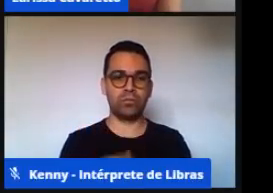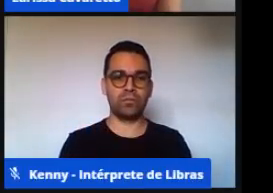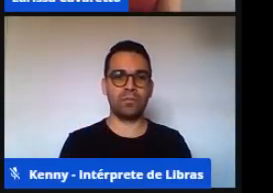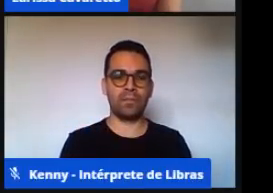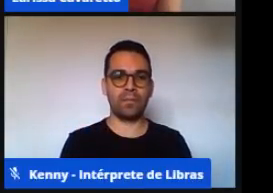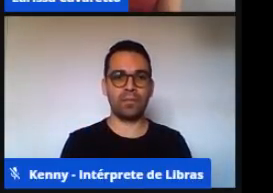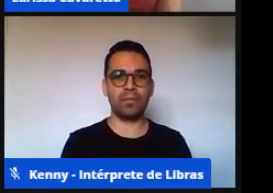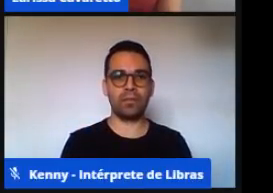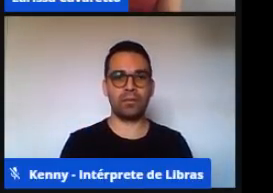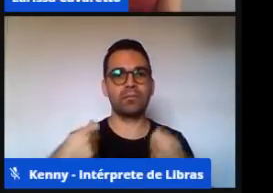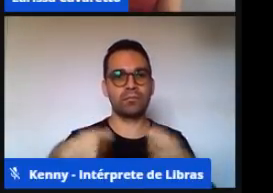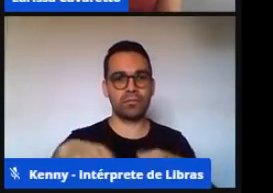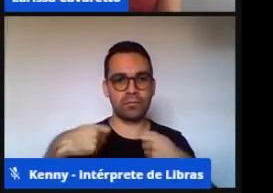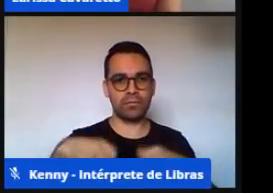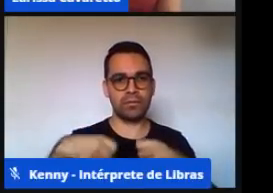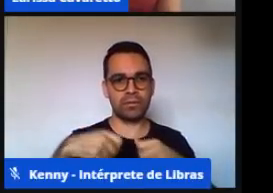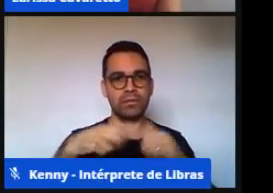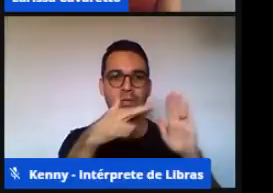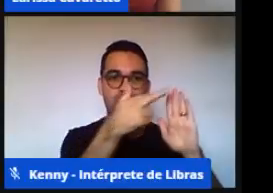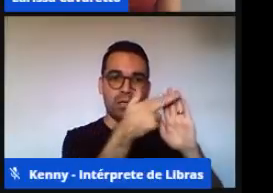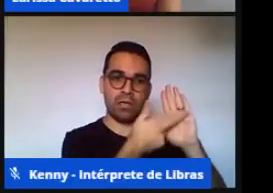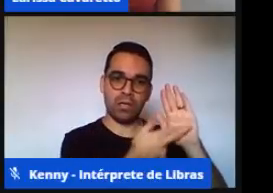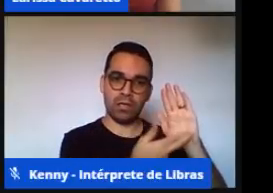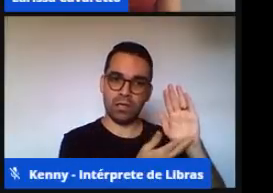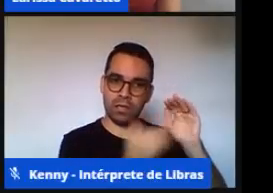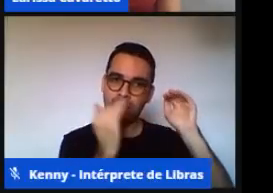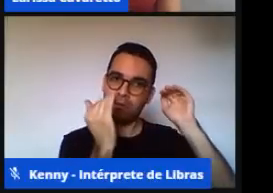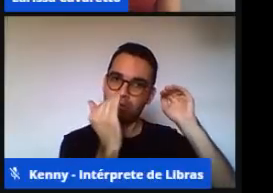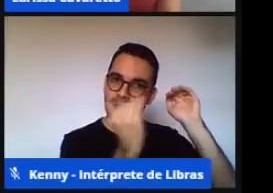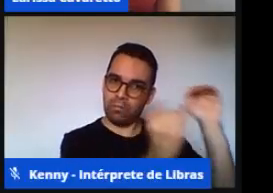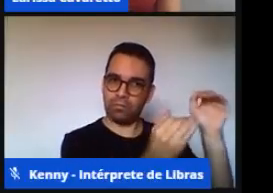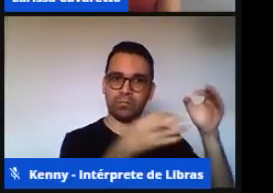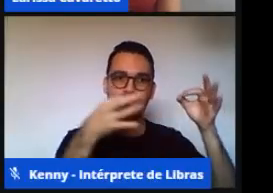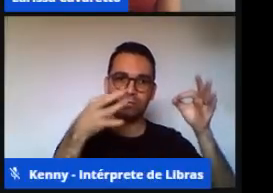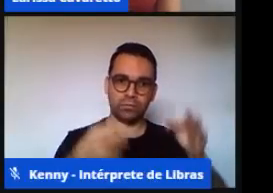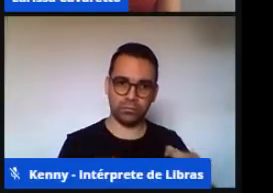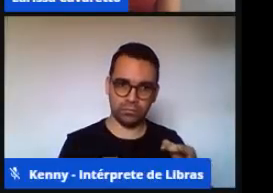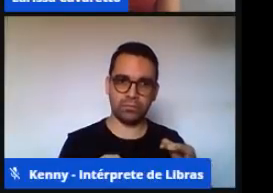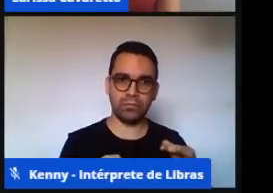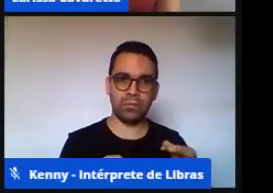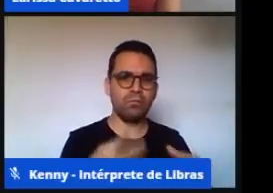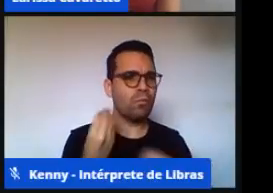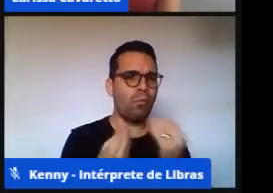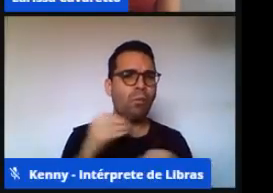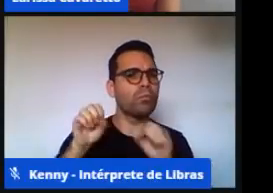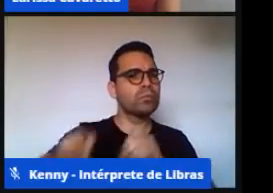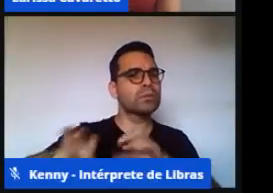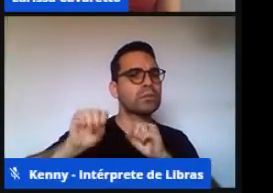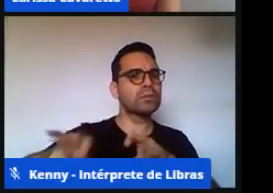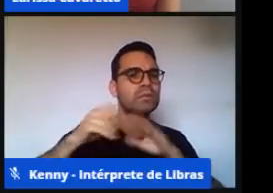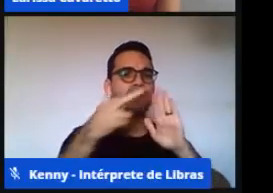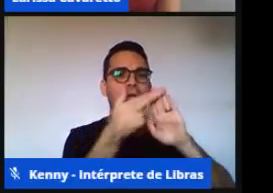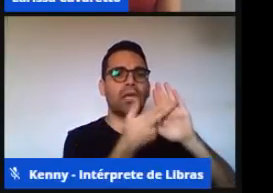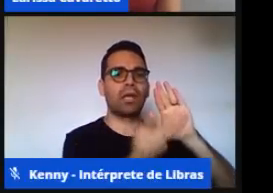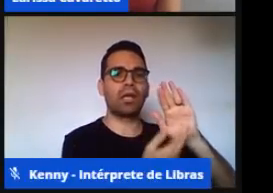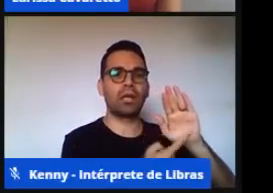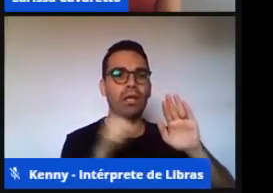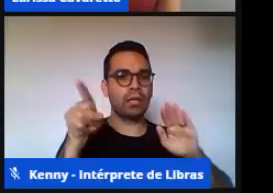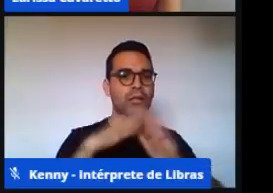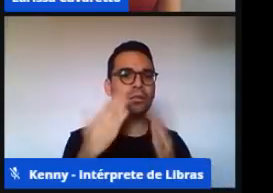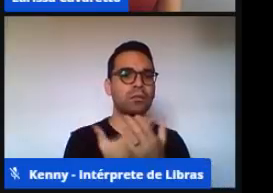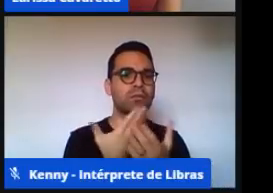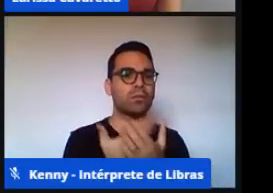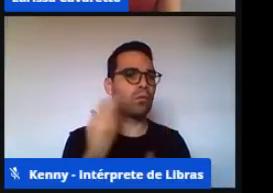adotadas medidas de incentivo à prevenção da Covid com atividades lúdicas, né? Principalmente para os alunos menores, que